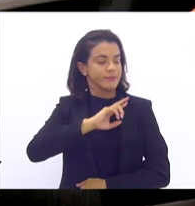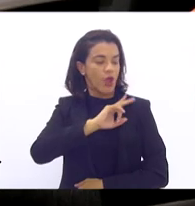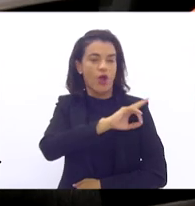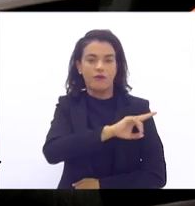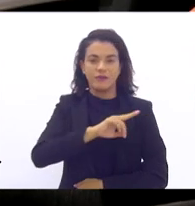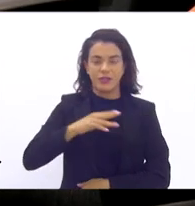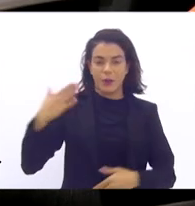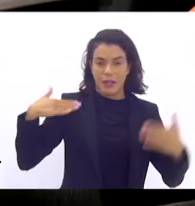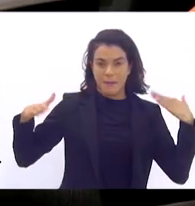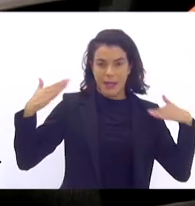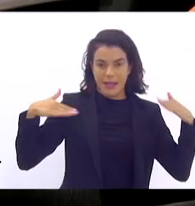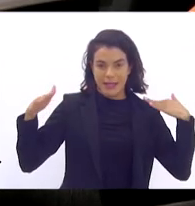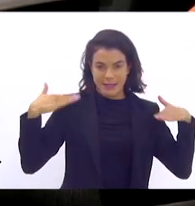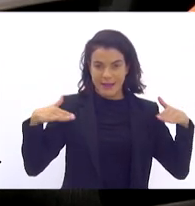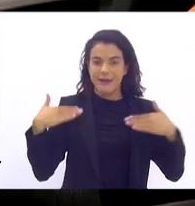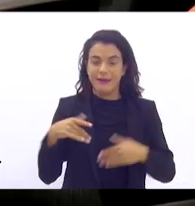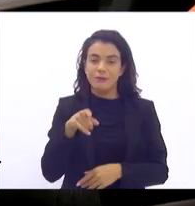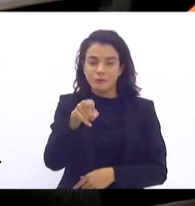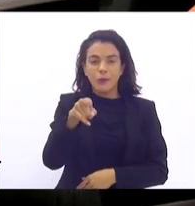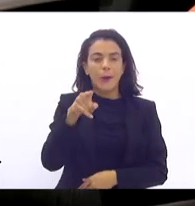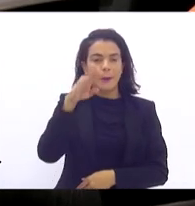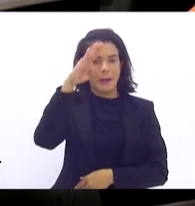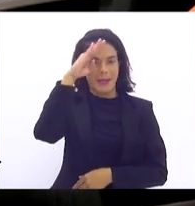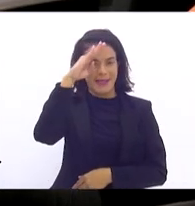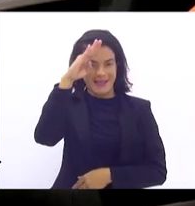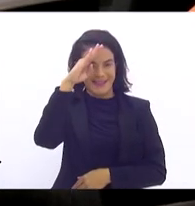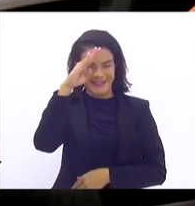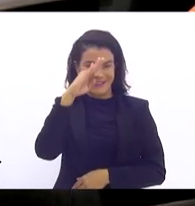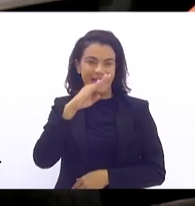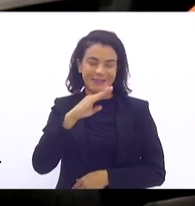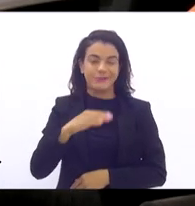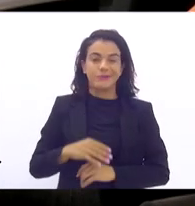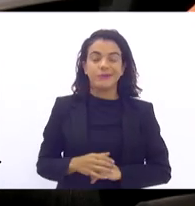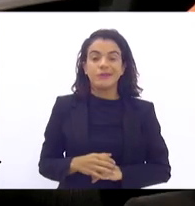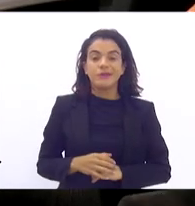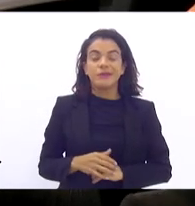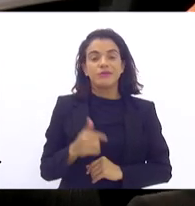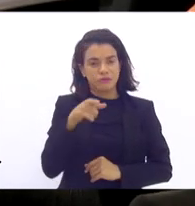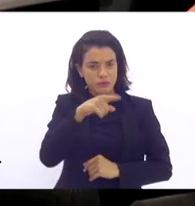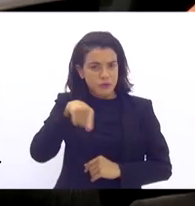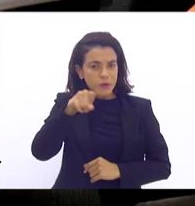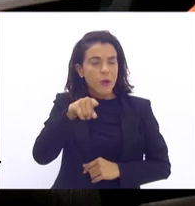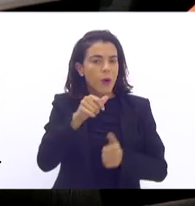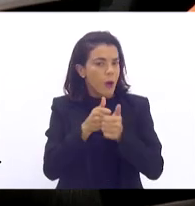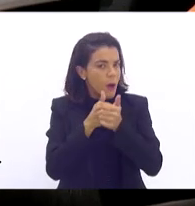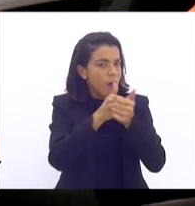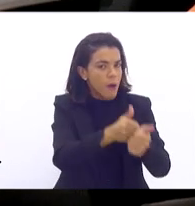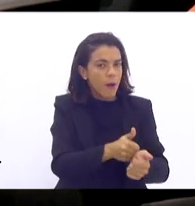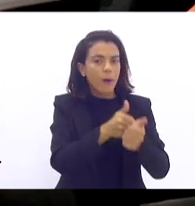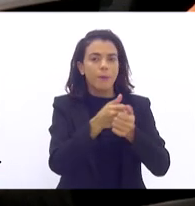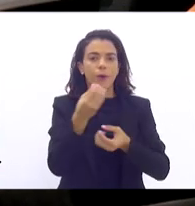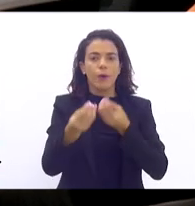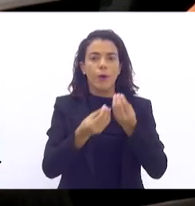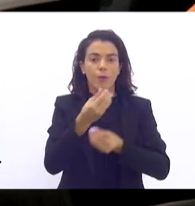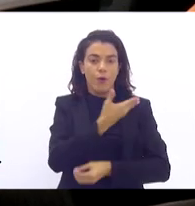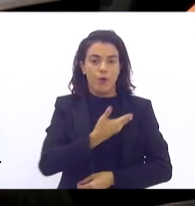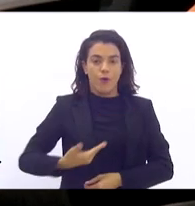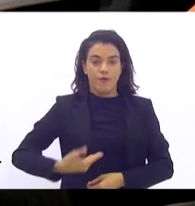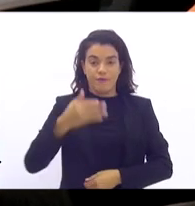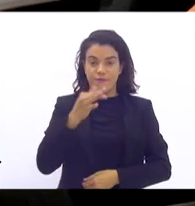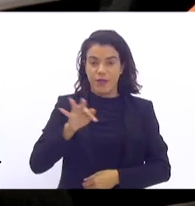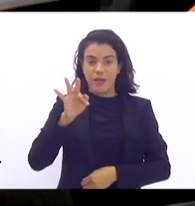13 anos de marinha né e assim vossa excelência acompanhou a crise que fez com que o governo federal